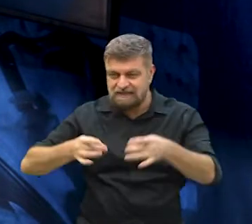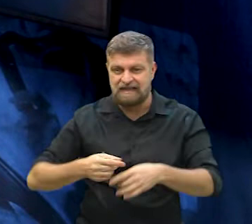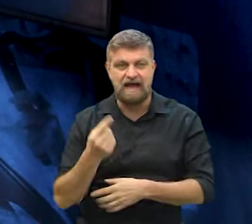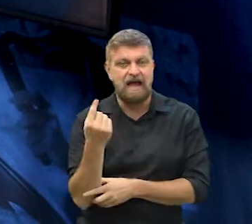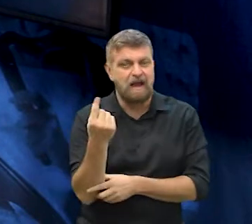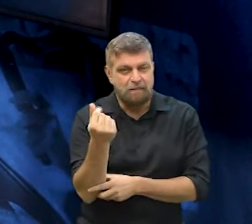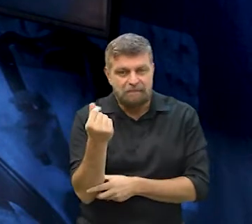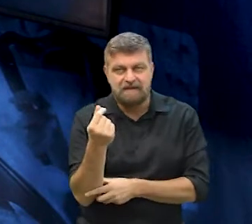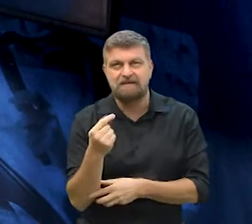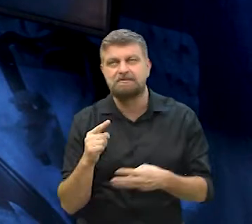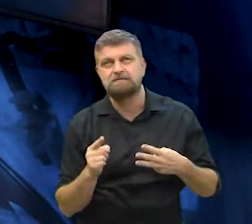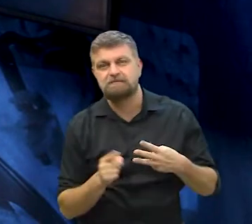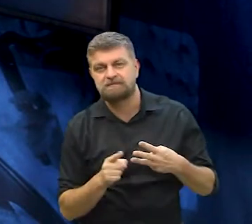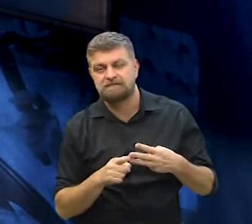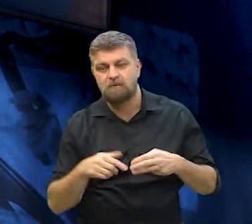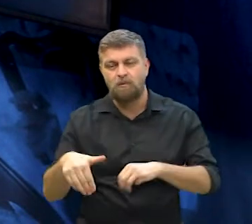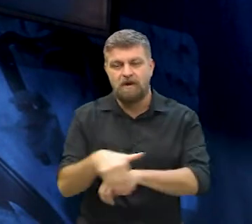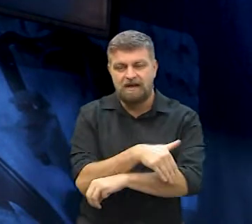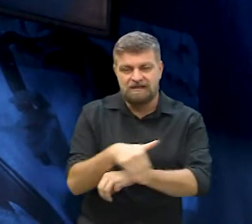detalhes, preço,